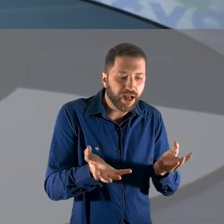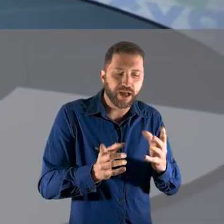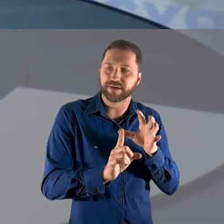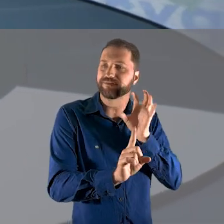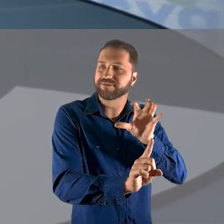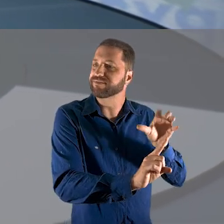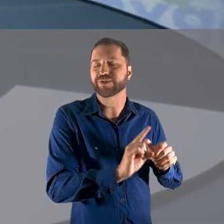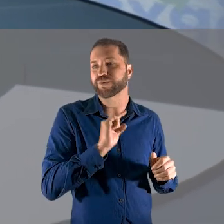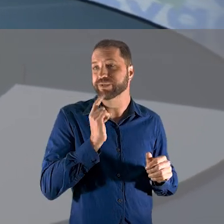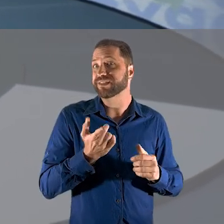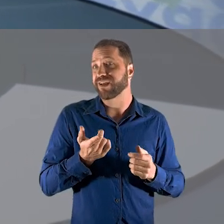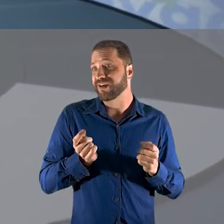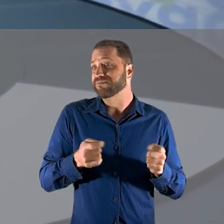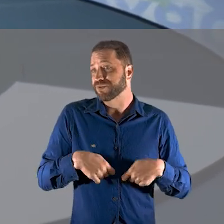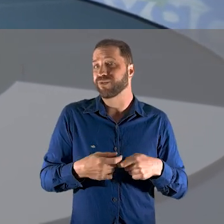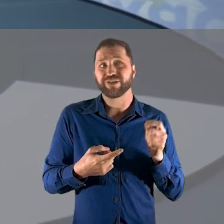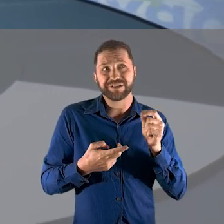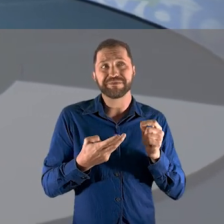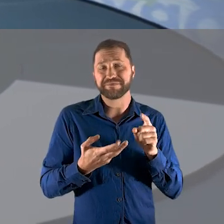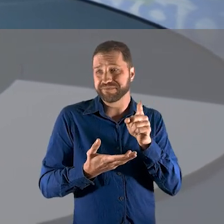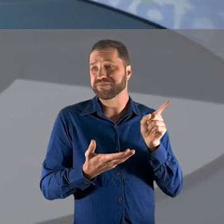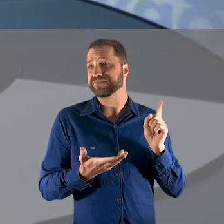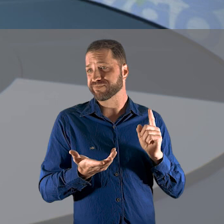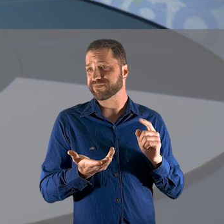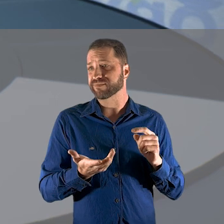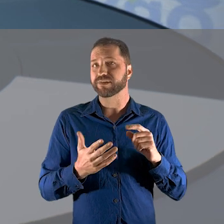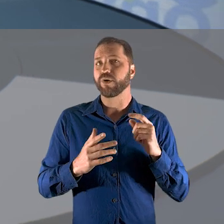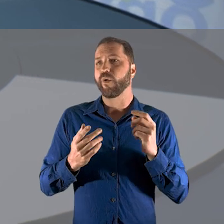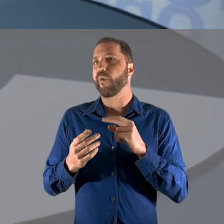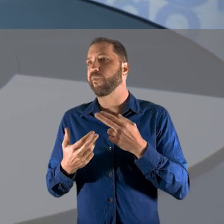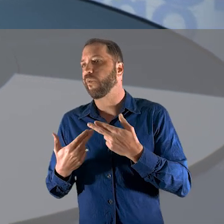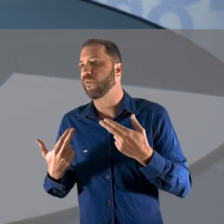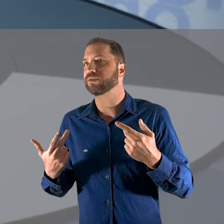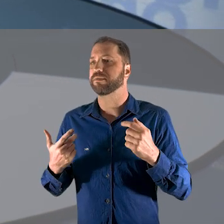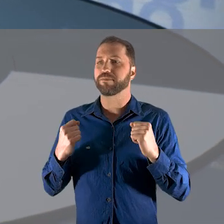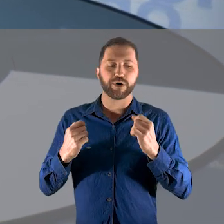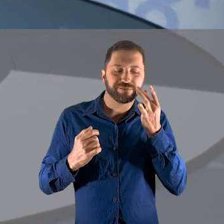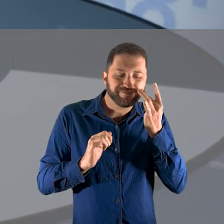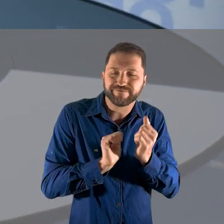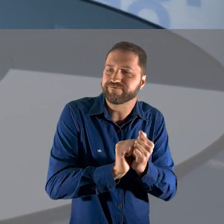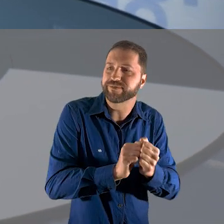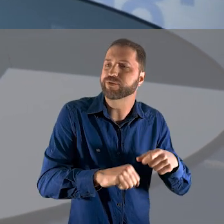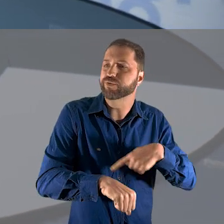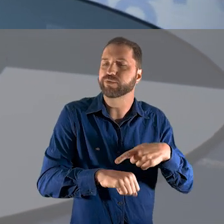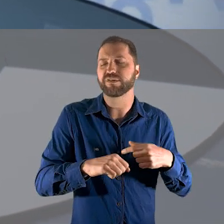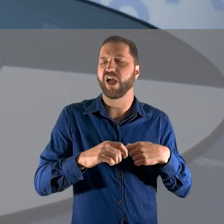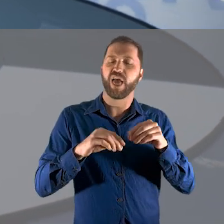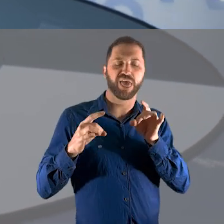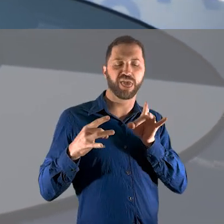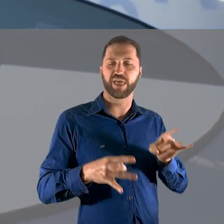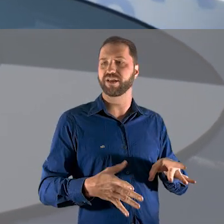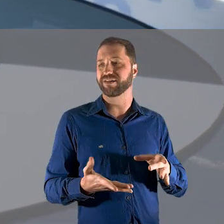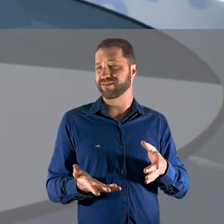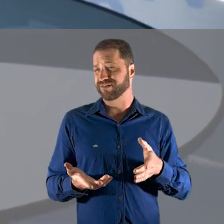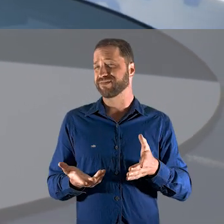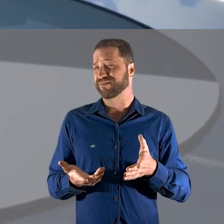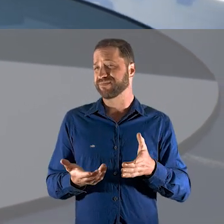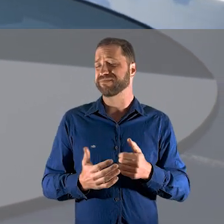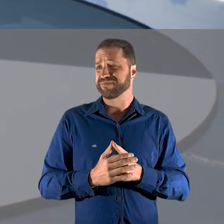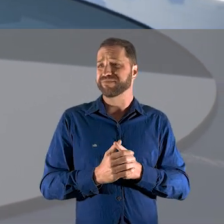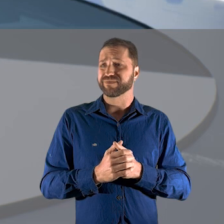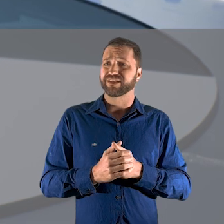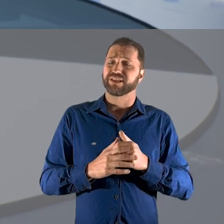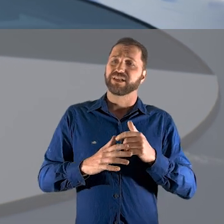precisam e às vezes até o que eles podem Eles não conseguem dar poderia dar presença e às vezes vai embora né